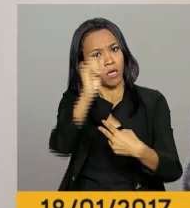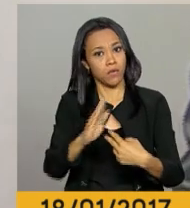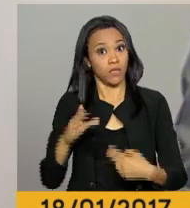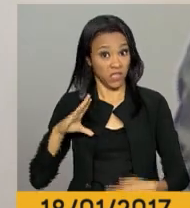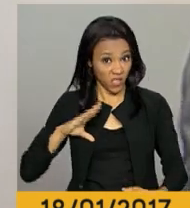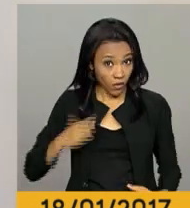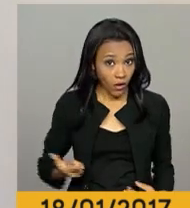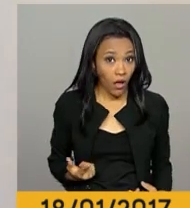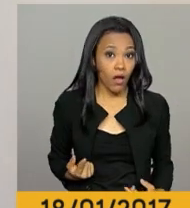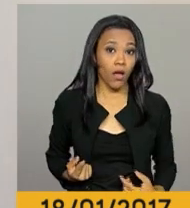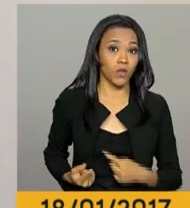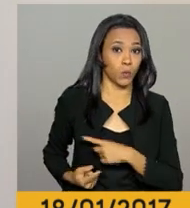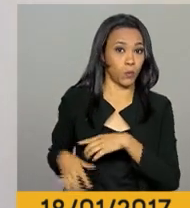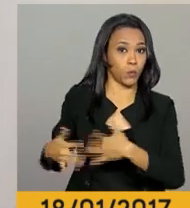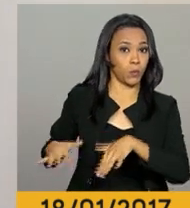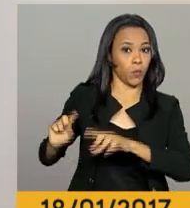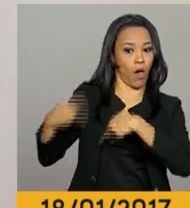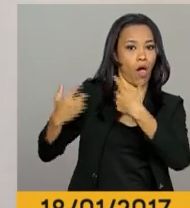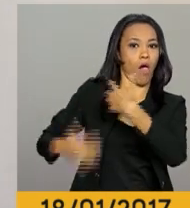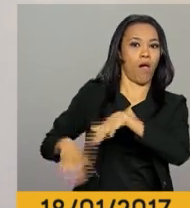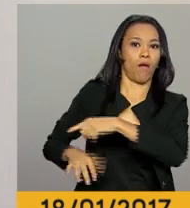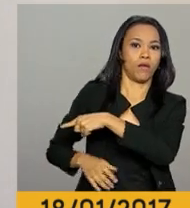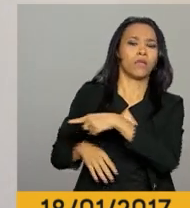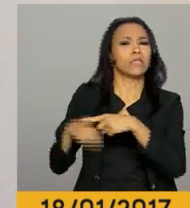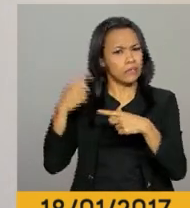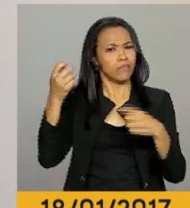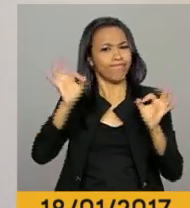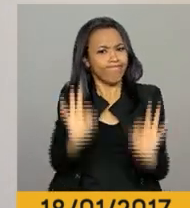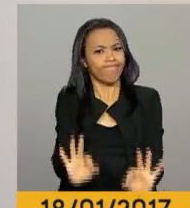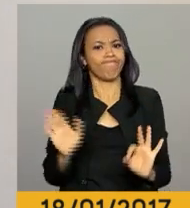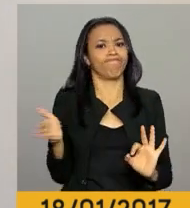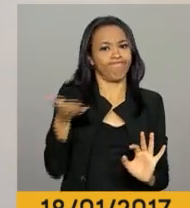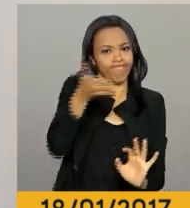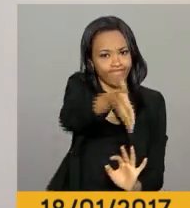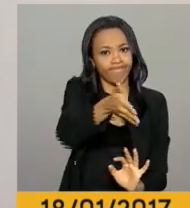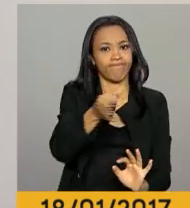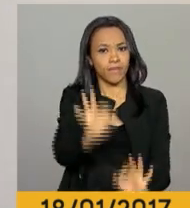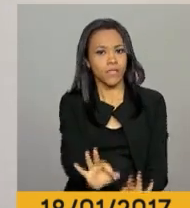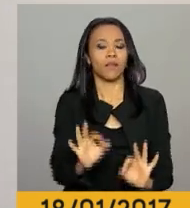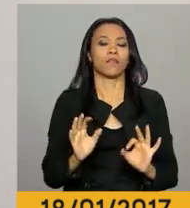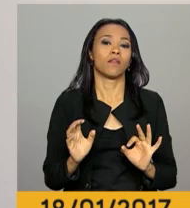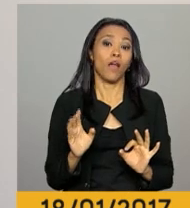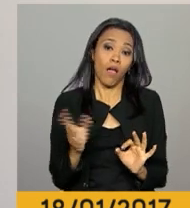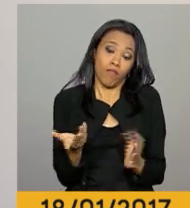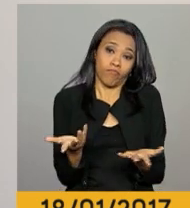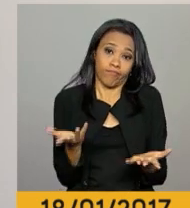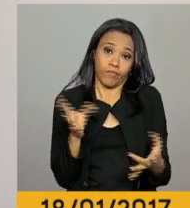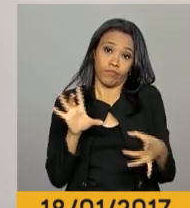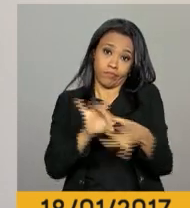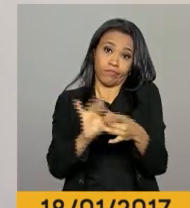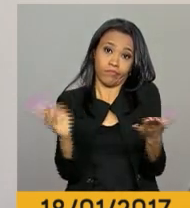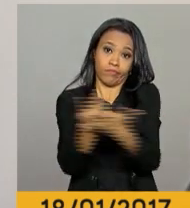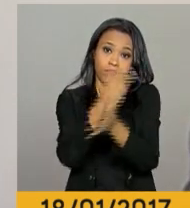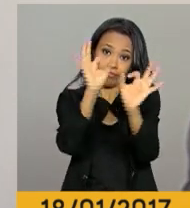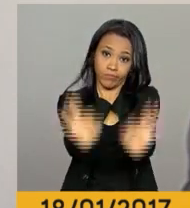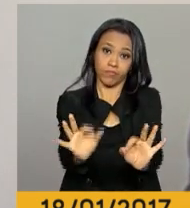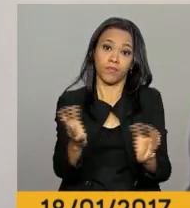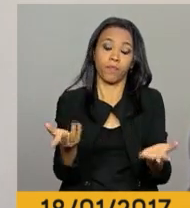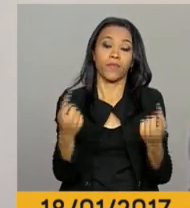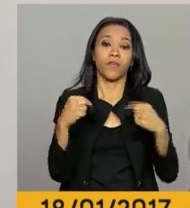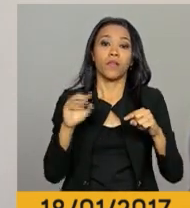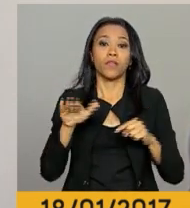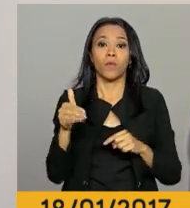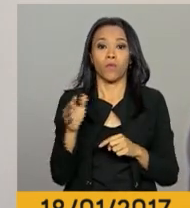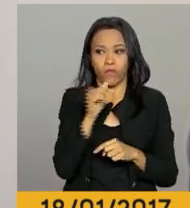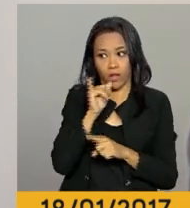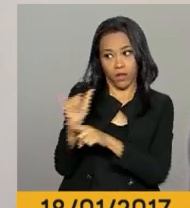ousadia Mas é uma ousadia que o Brasil necessita e que dá certo esta é a grande eh realidade então eh a fif